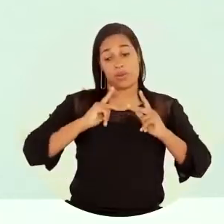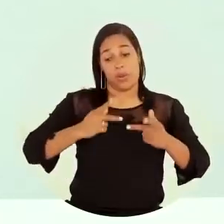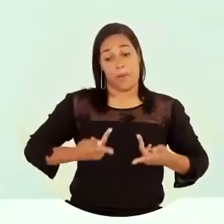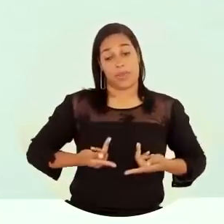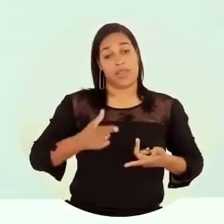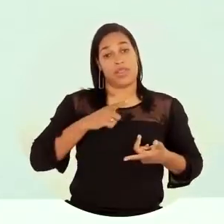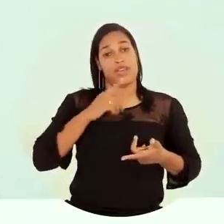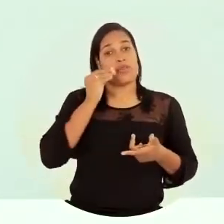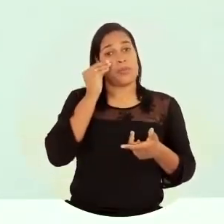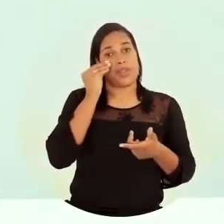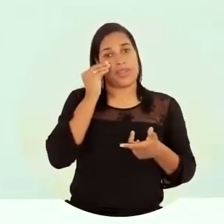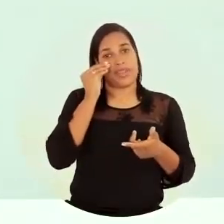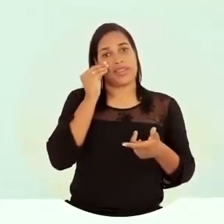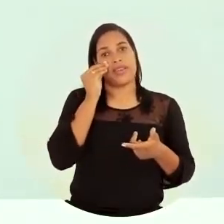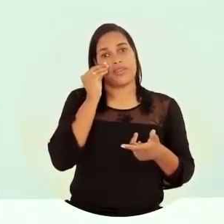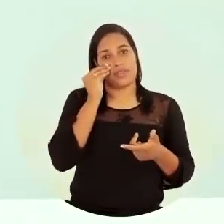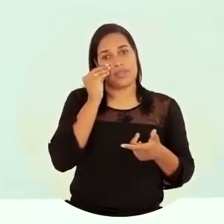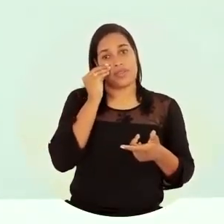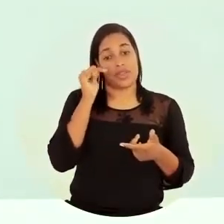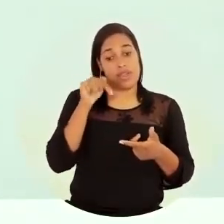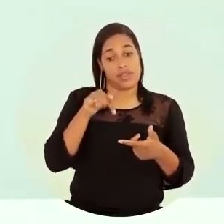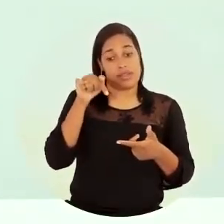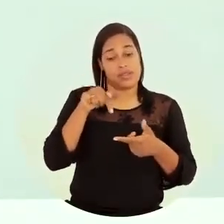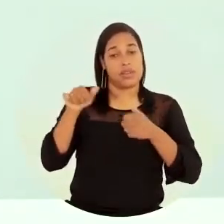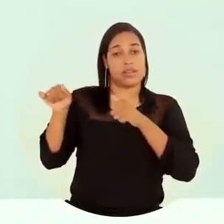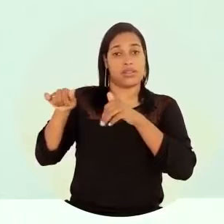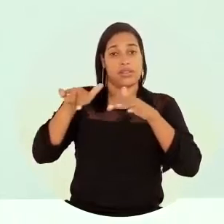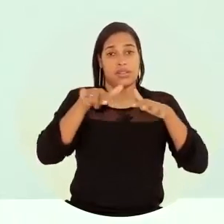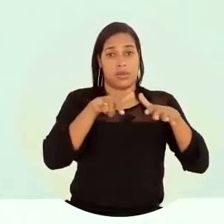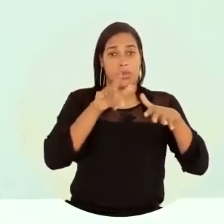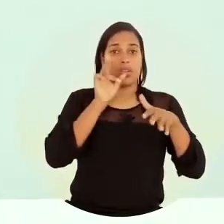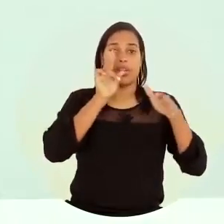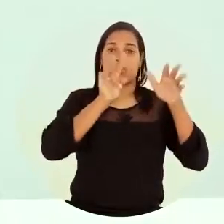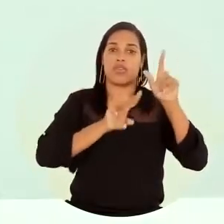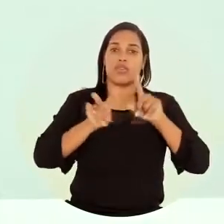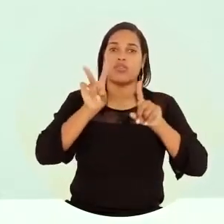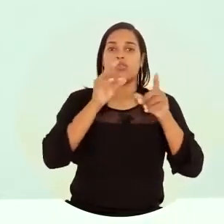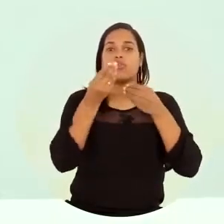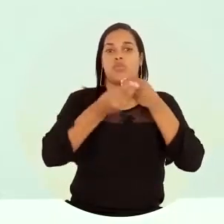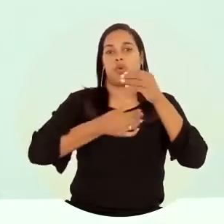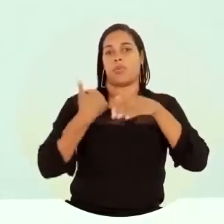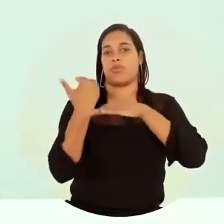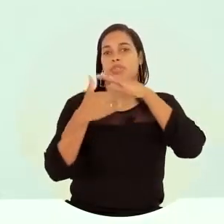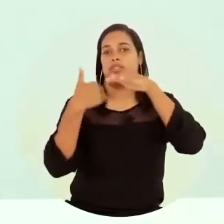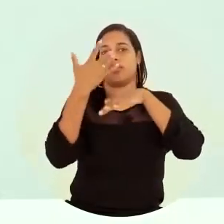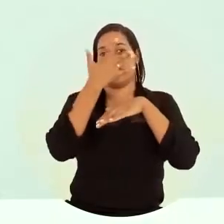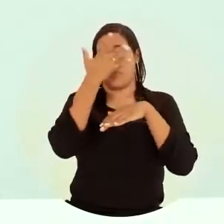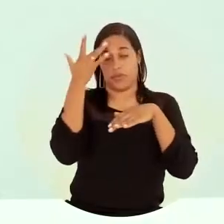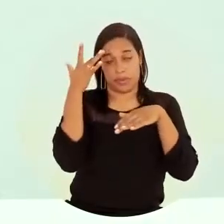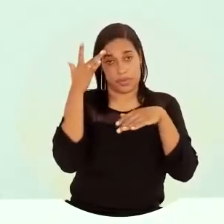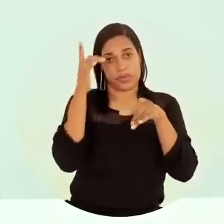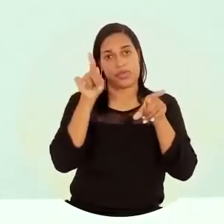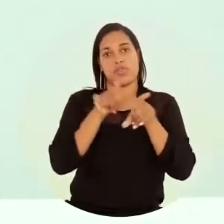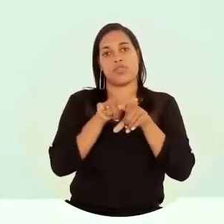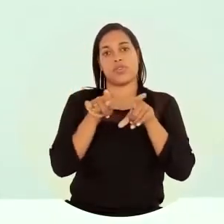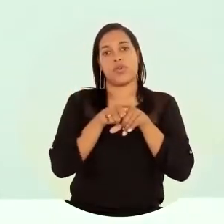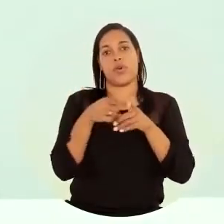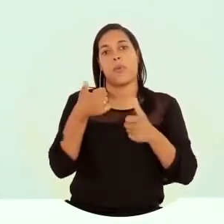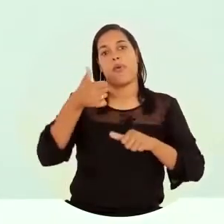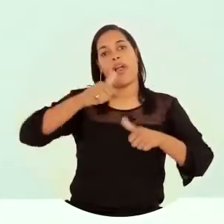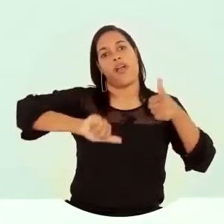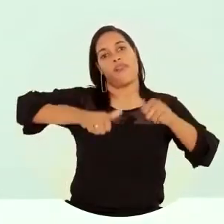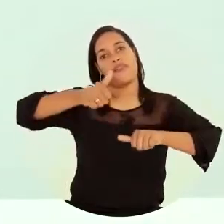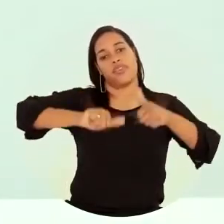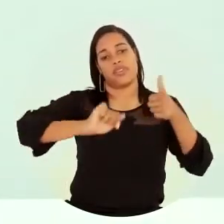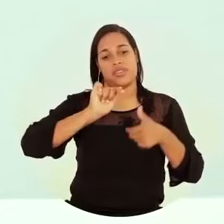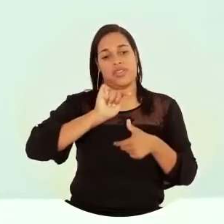como avaliar essas pessoas. Desenvolver pessoas não é bom só para as pessoas, é bom também para as empresas, porque traz